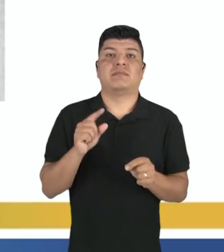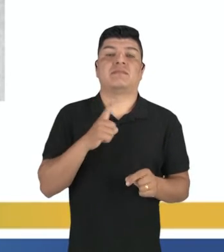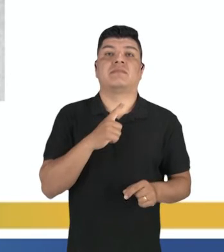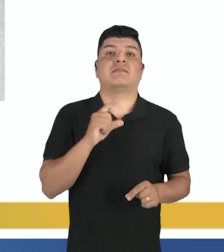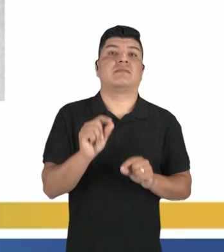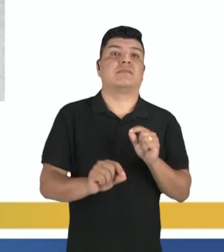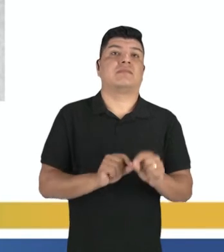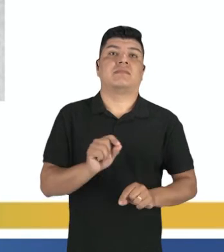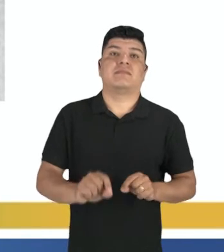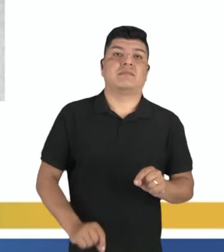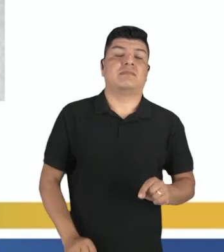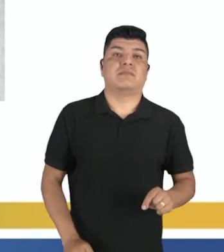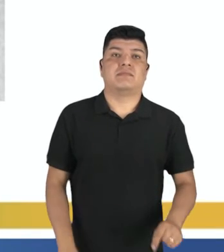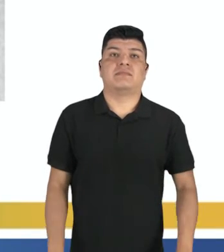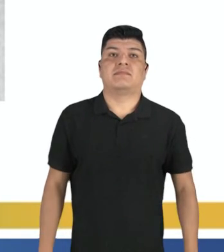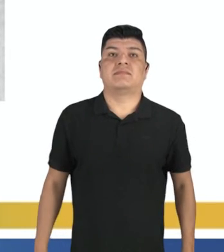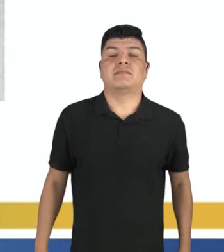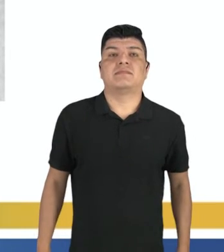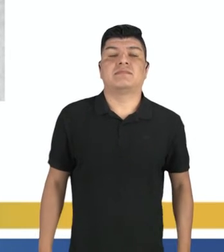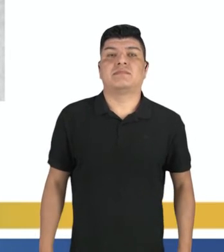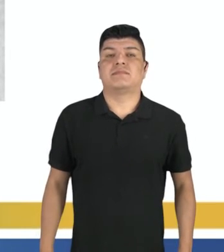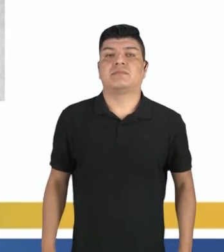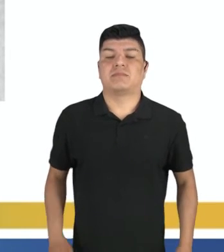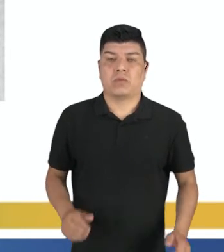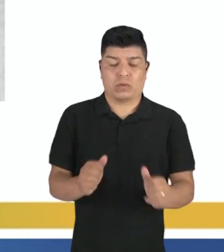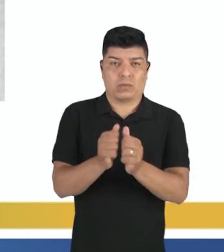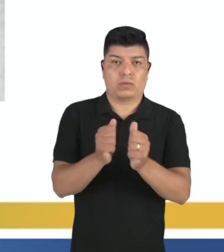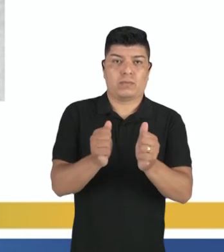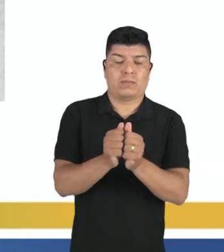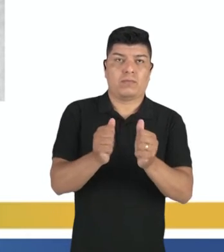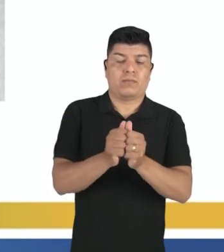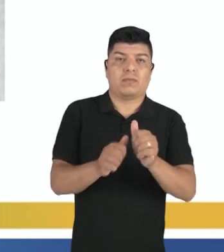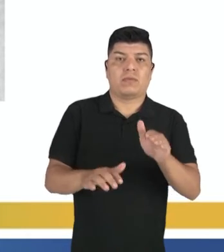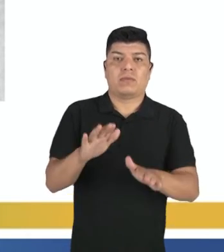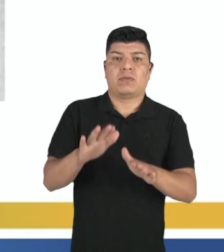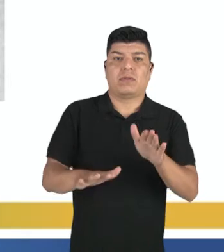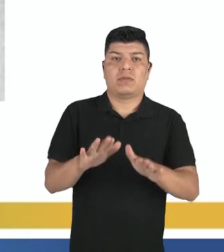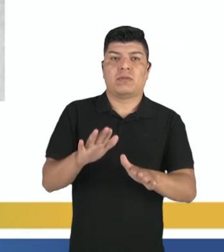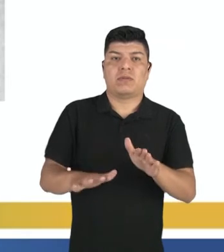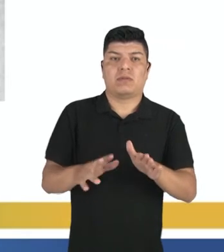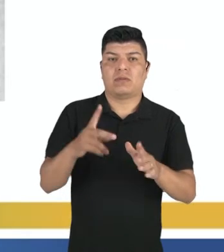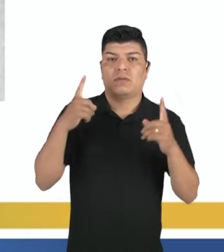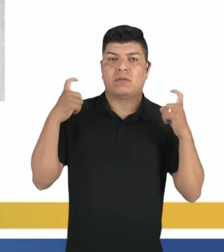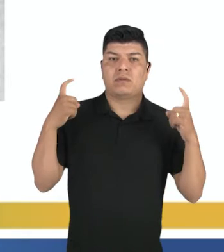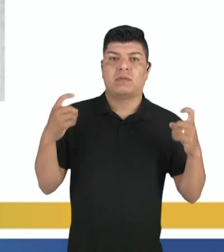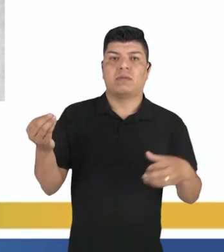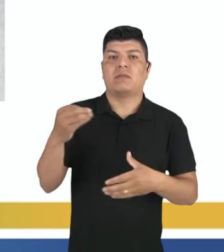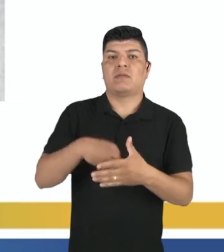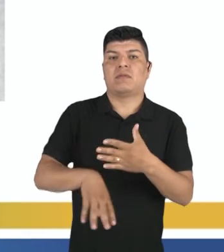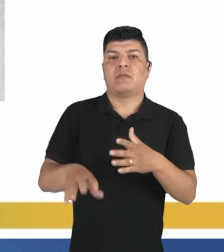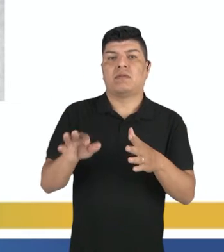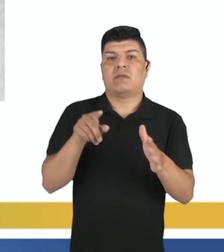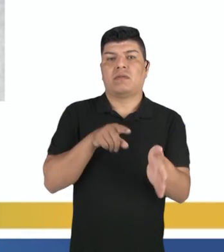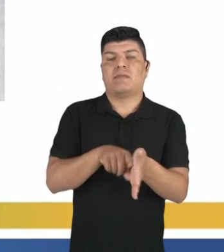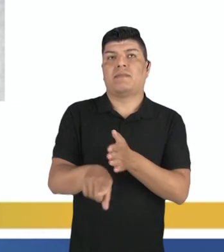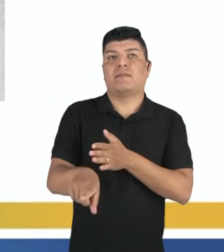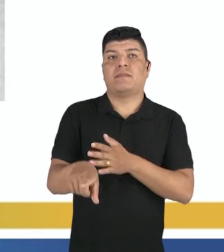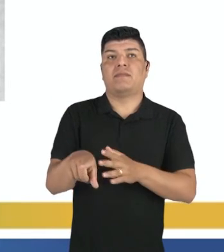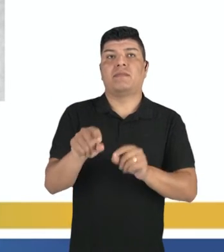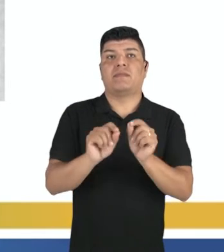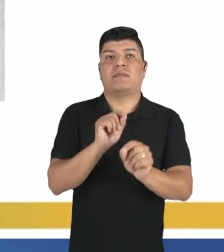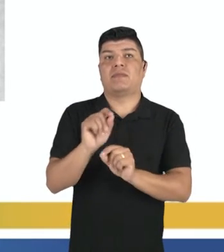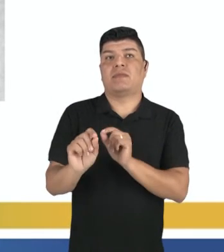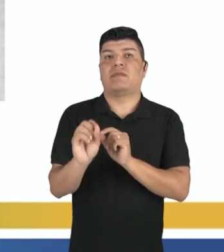Nós vamos ter uma junção e, às vezes, uma sonoridade dentro da nossa questão que